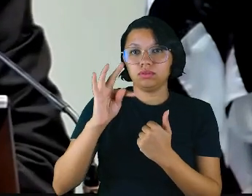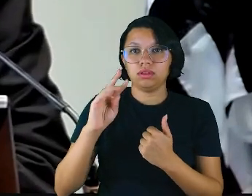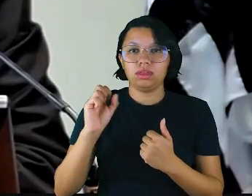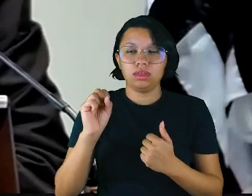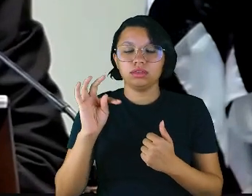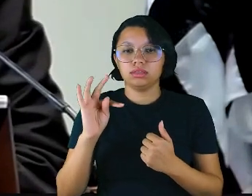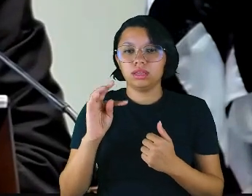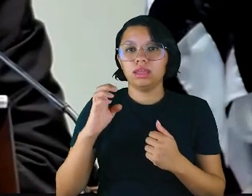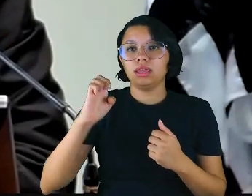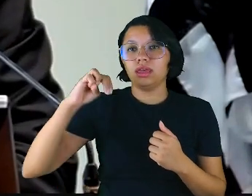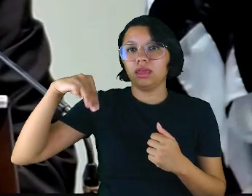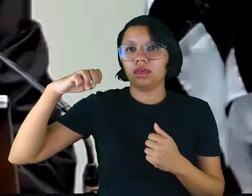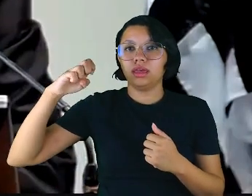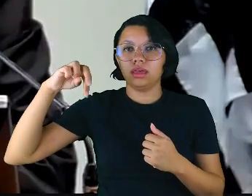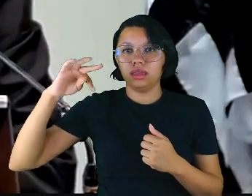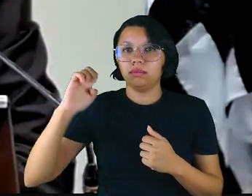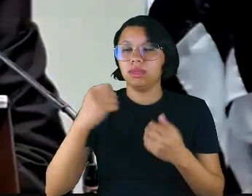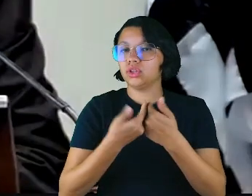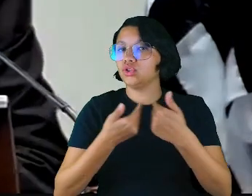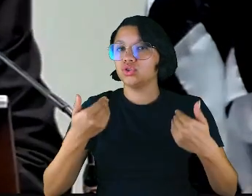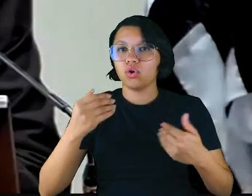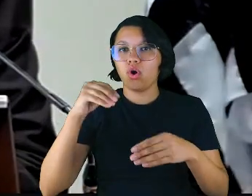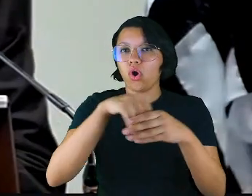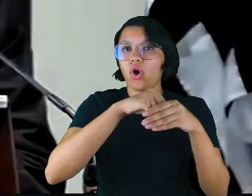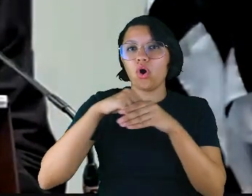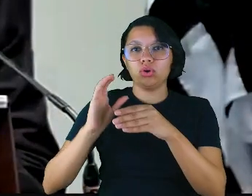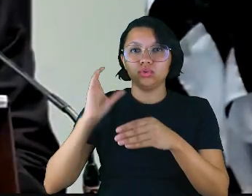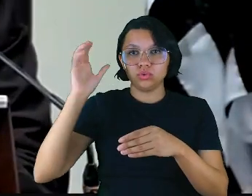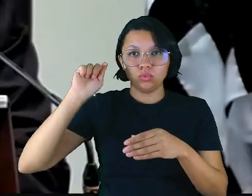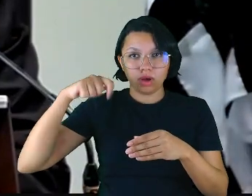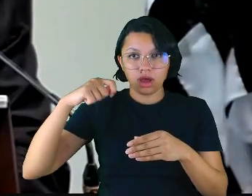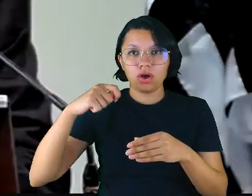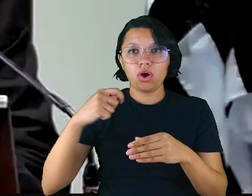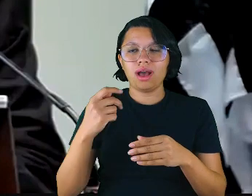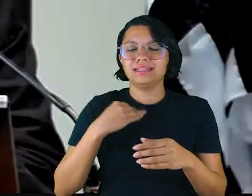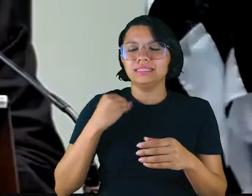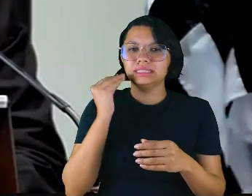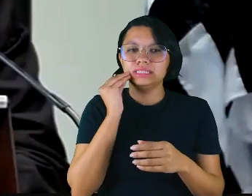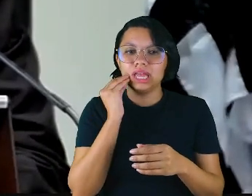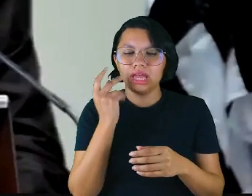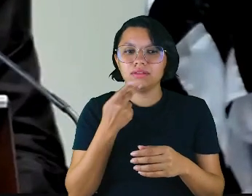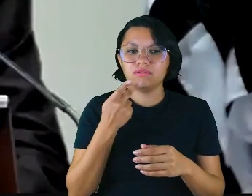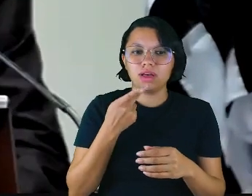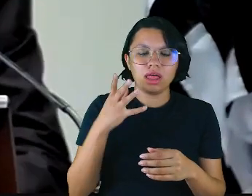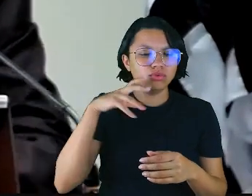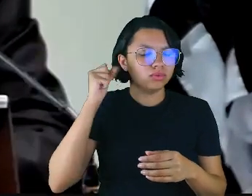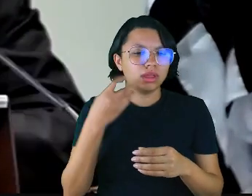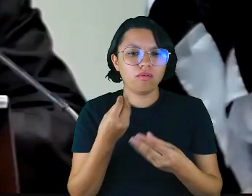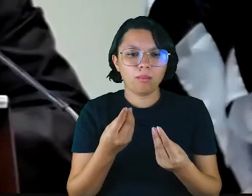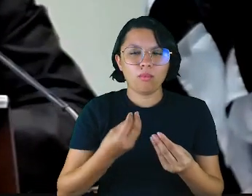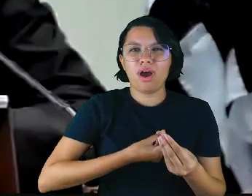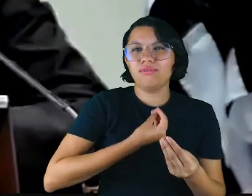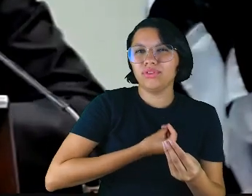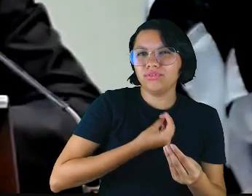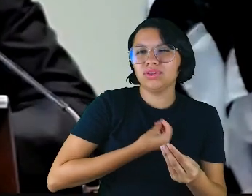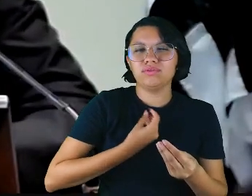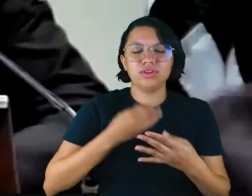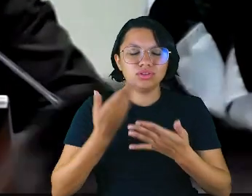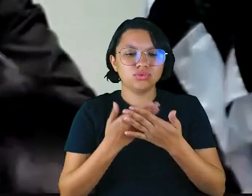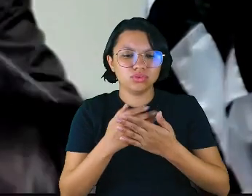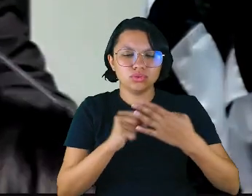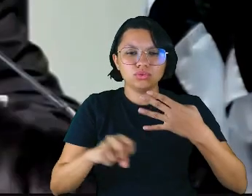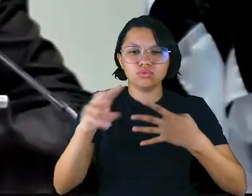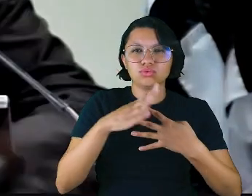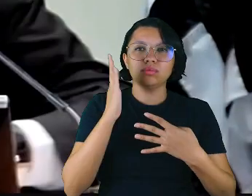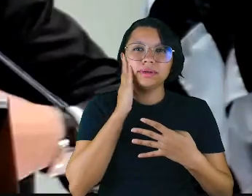vice-presidência do TST, é que a ementa se descola do acordo. A gente tenta falar, eu estudava muito, o pessoal, a gente dedica a vida estudando